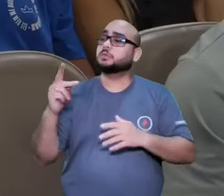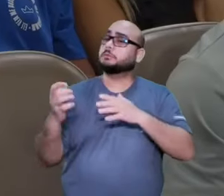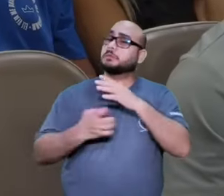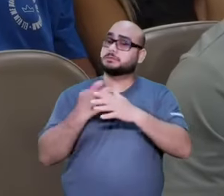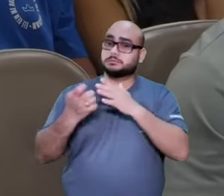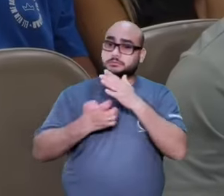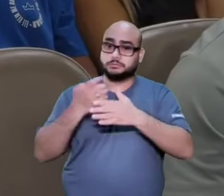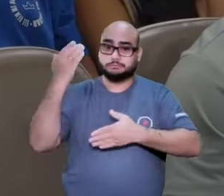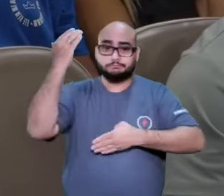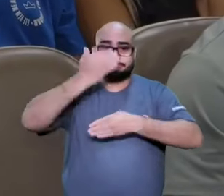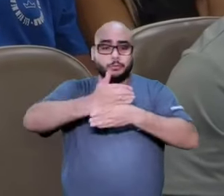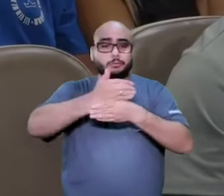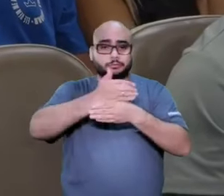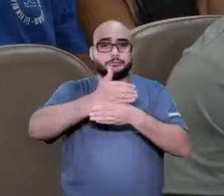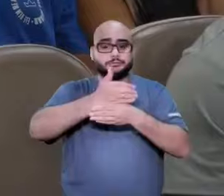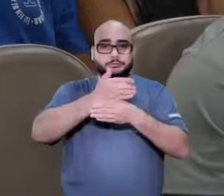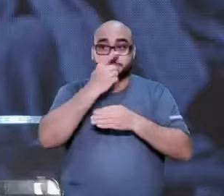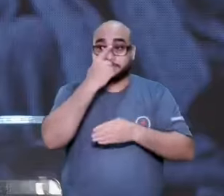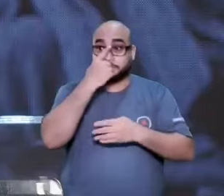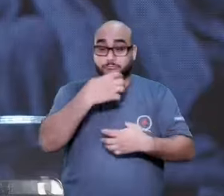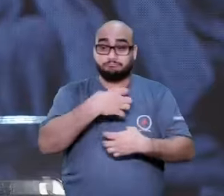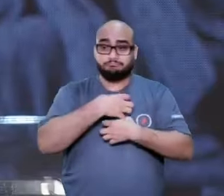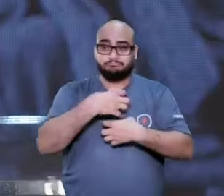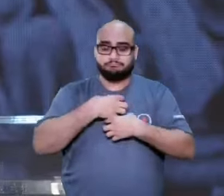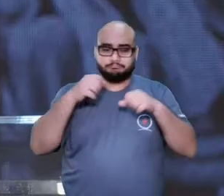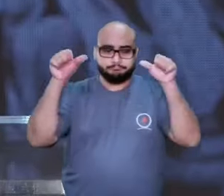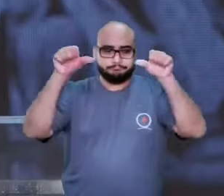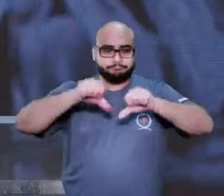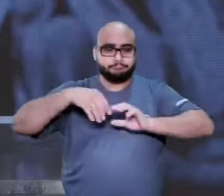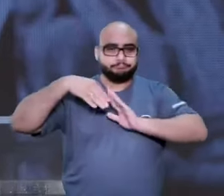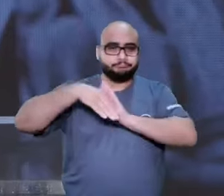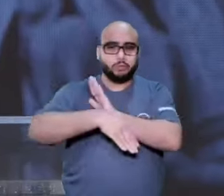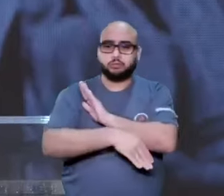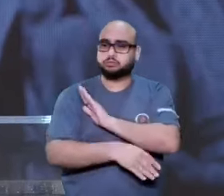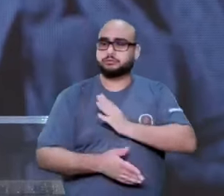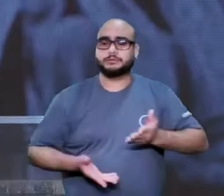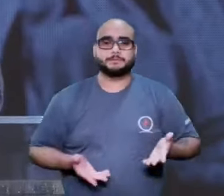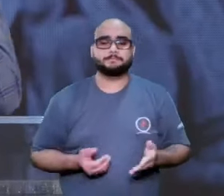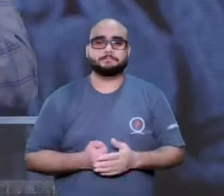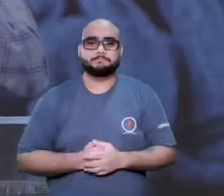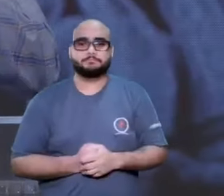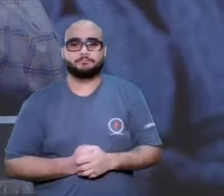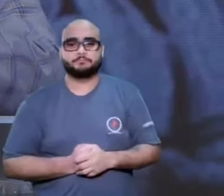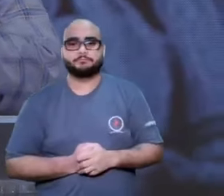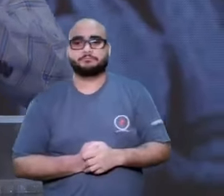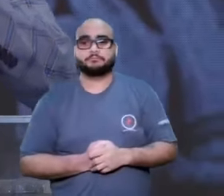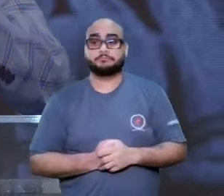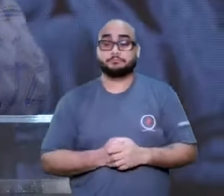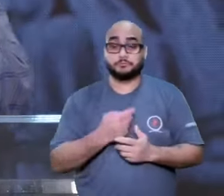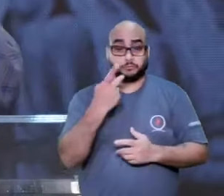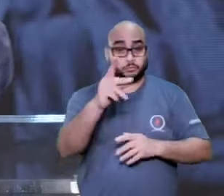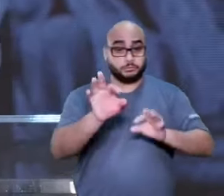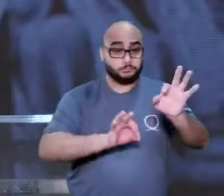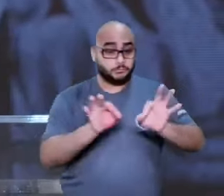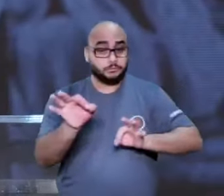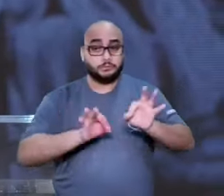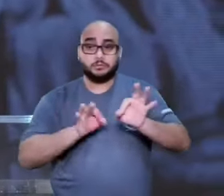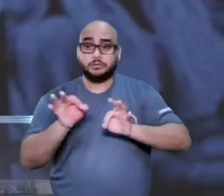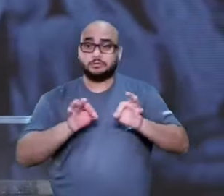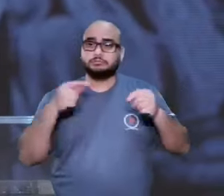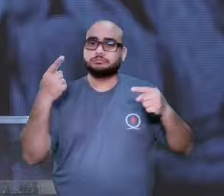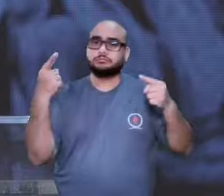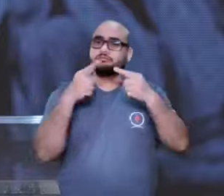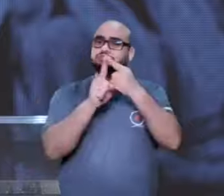falência e se sente a pior pessoa da face da terra os seus projetos não saem do